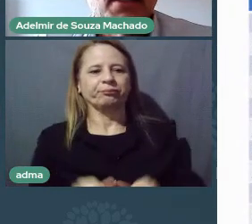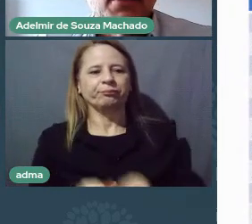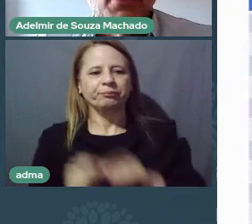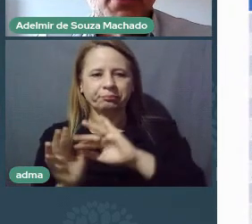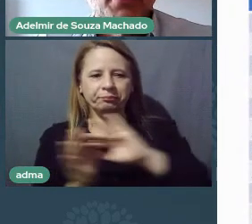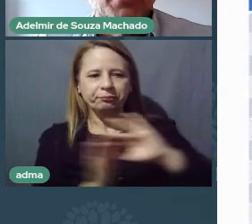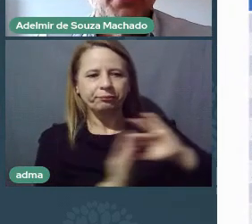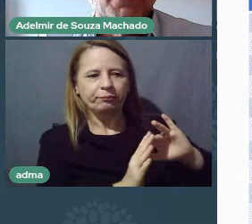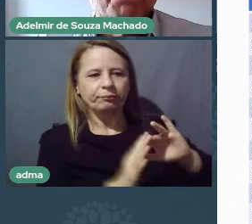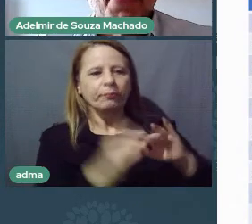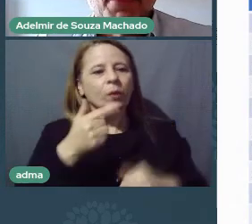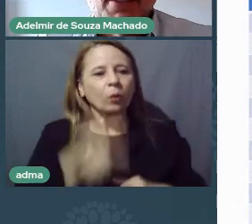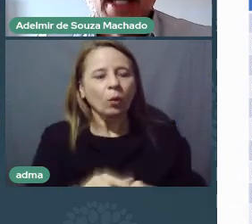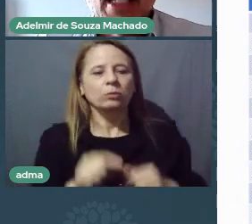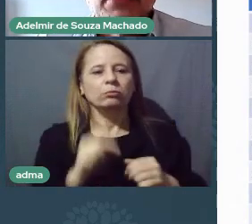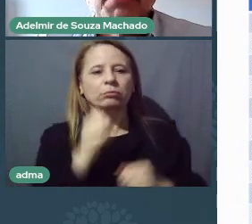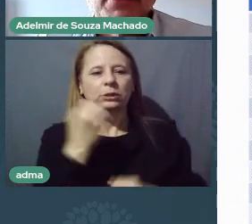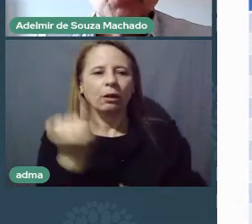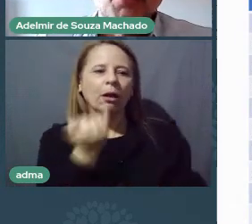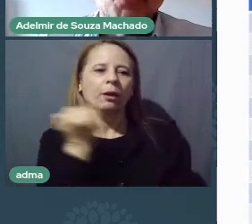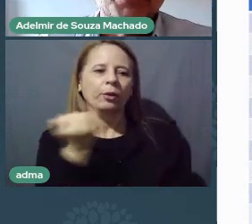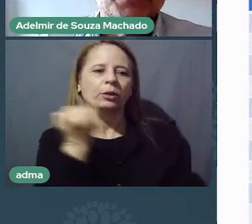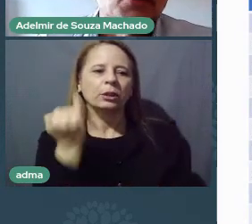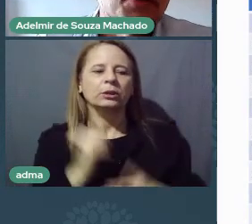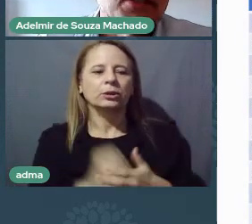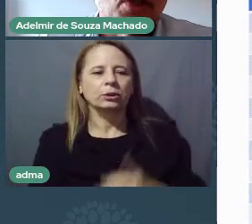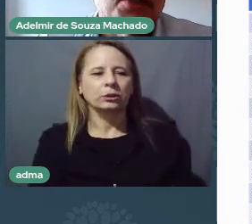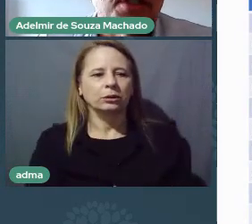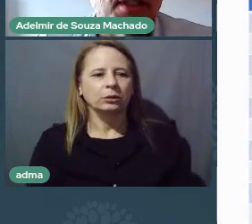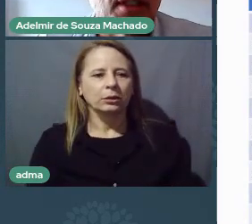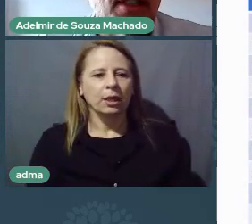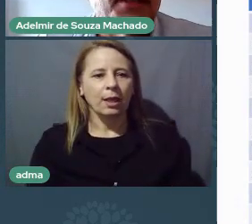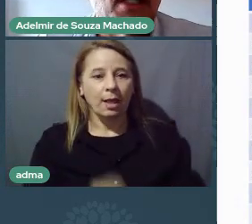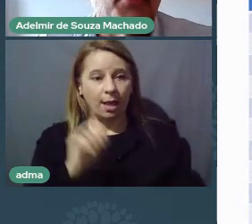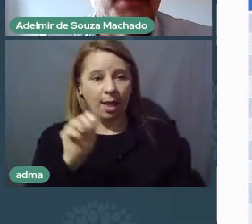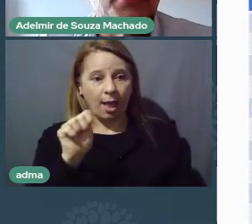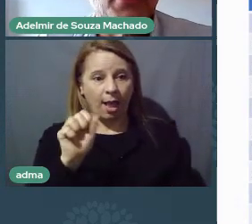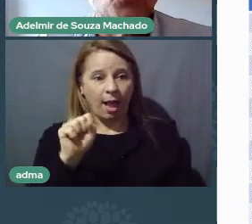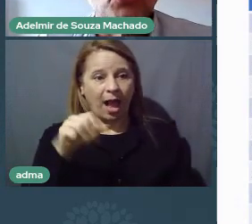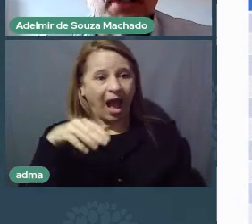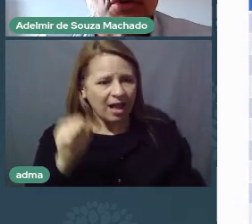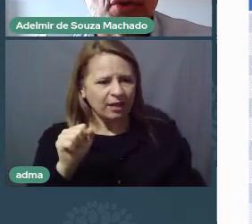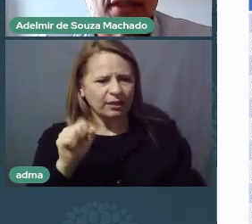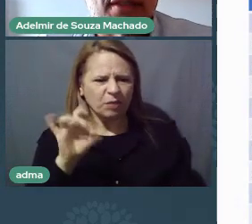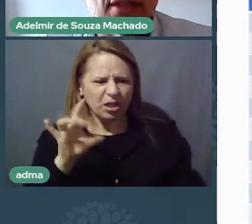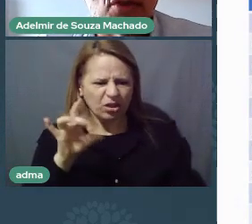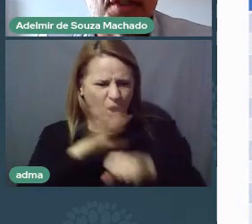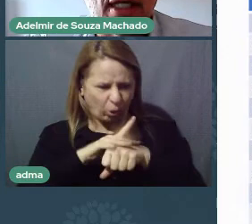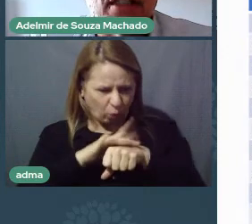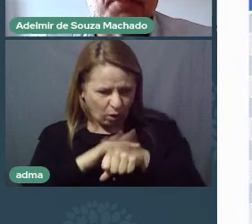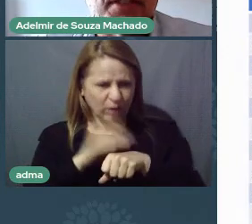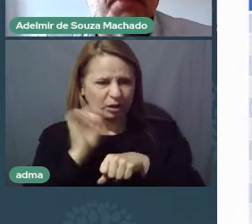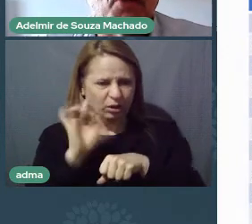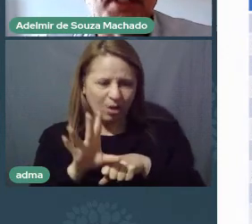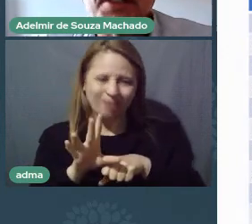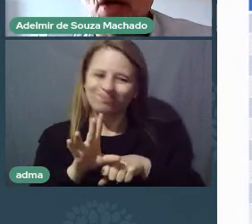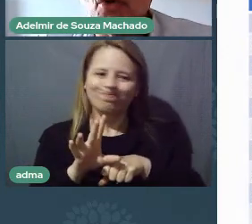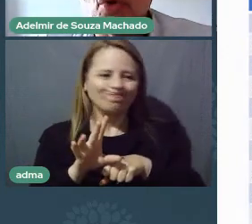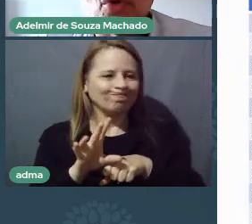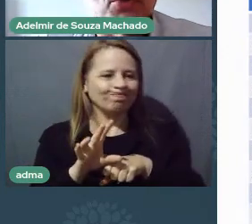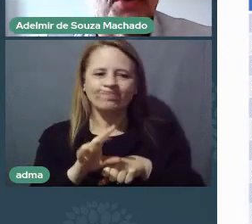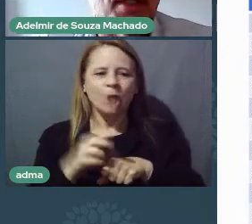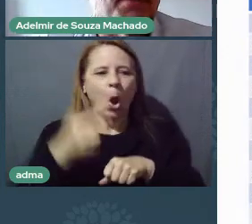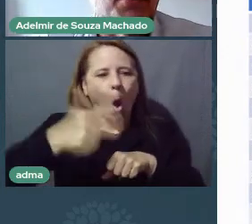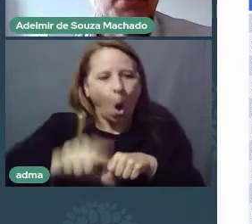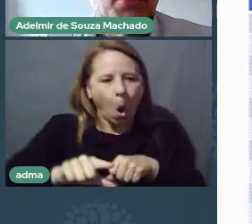da asma é que a asma normalmente não vem sozinha, ela geralmente tem outras doenças associadas, principalmente